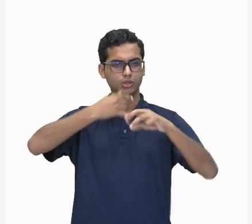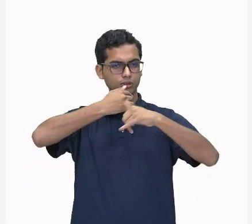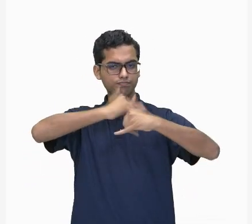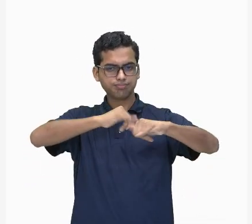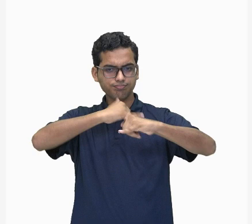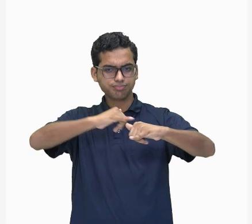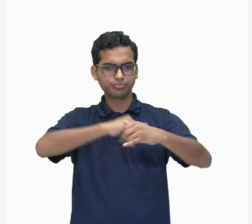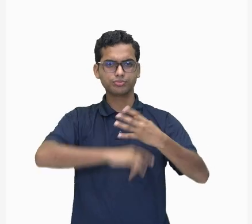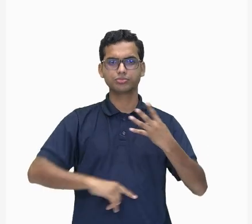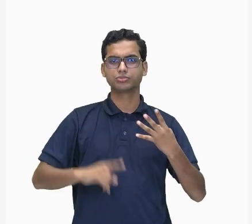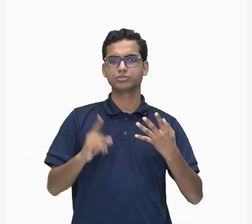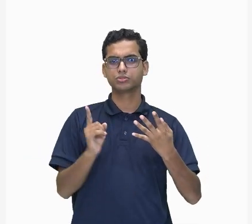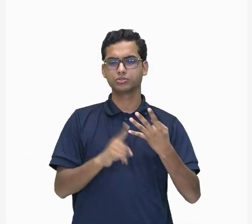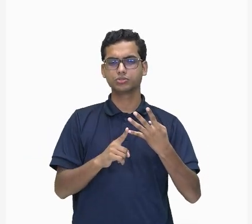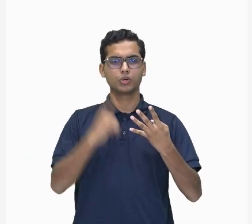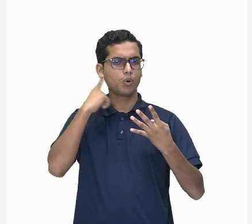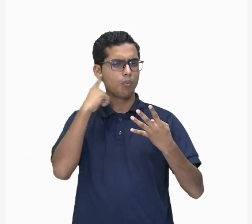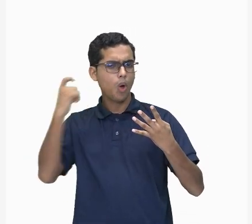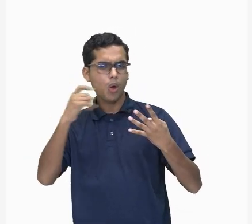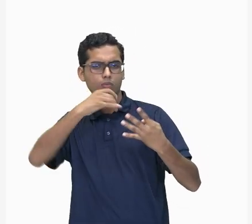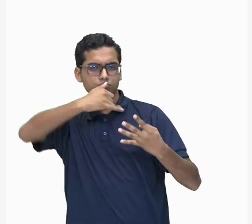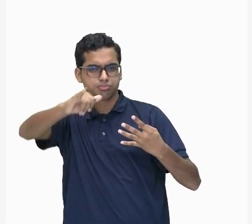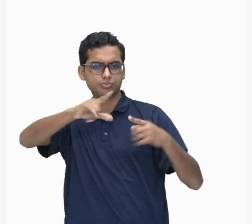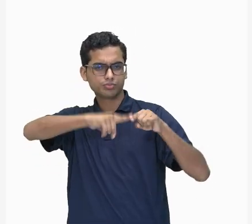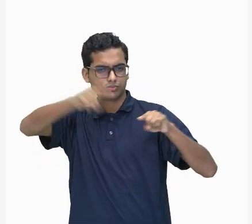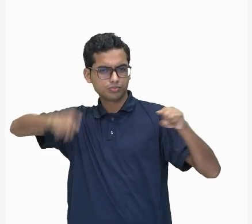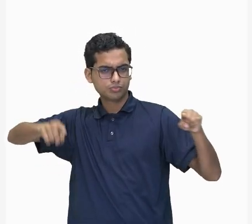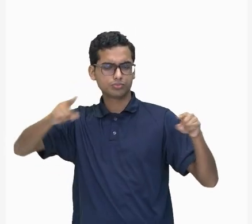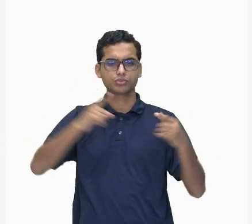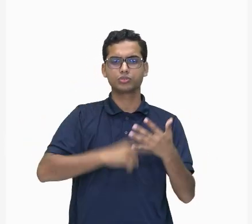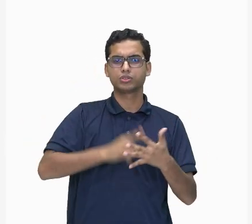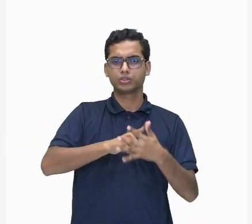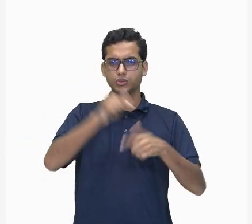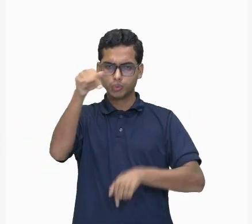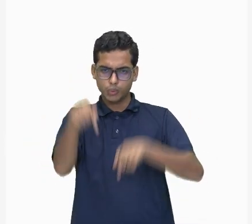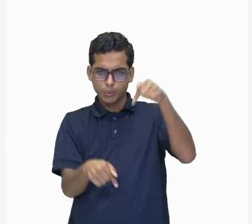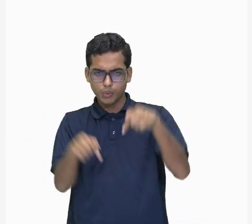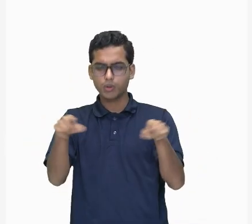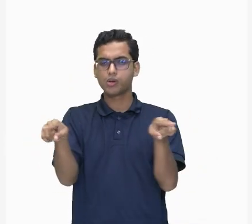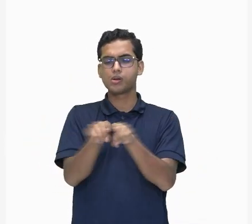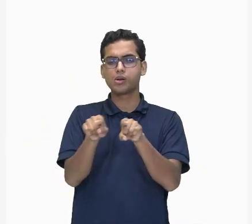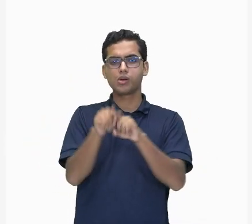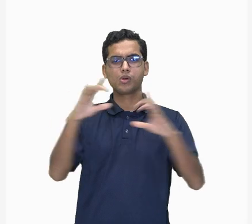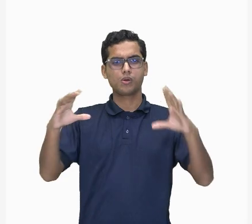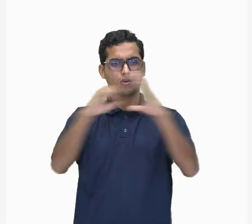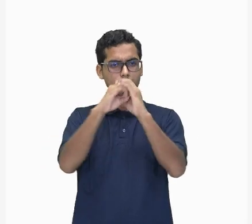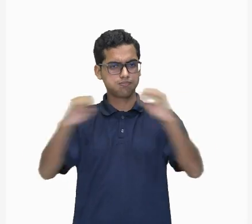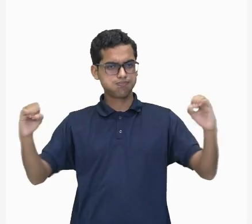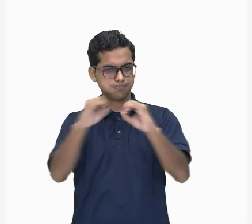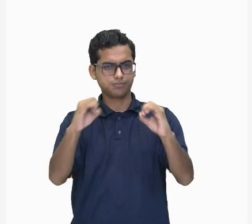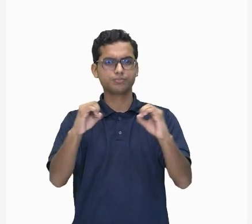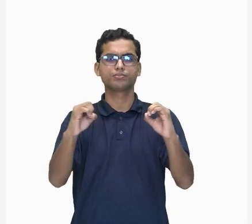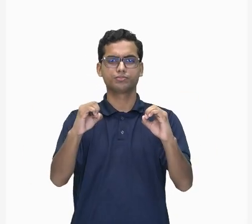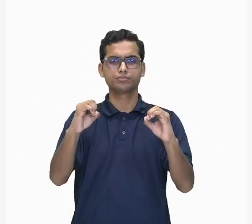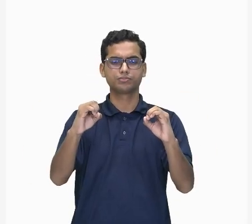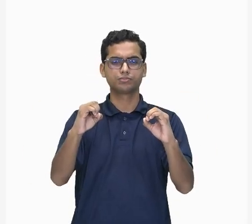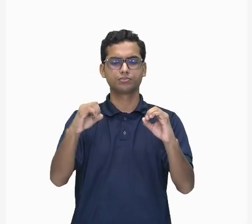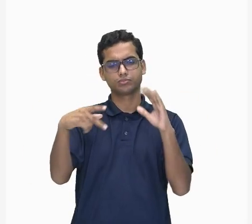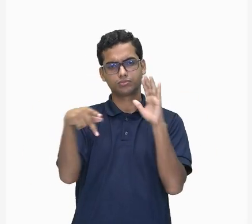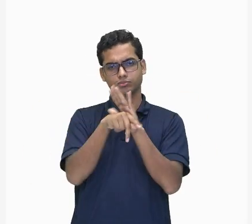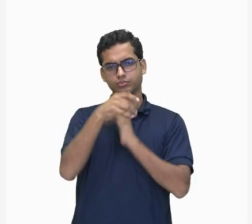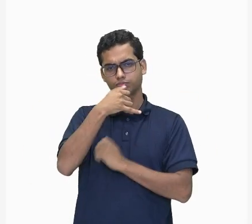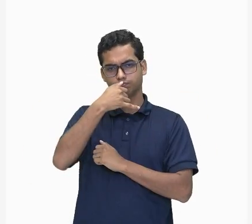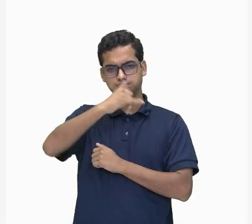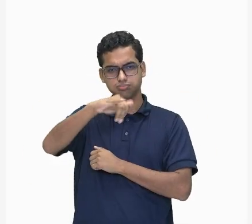a elétrica, a sonora, a energia química e nuclear, responsáveis por